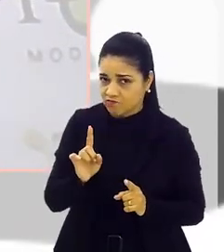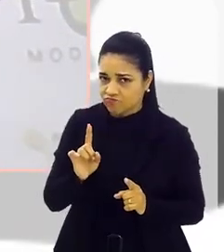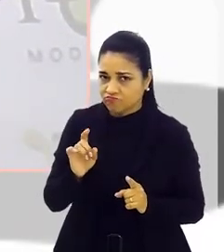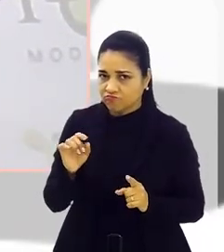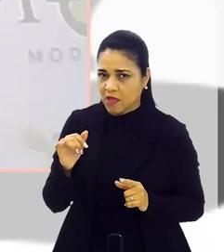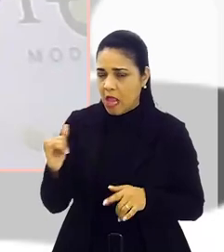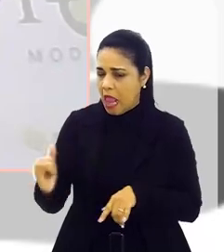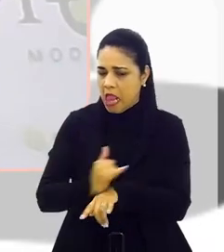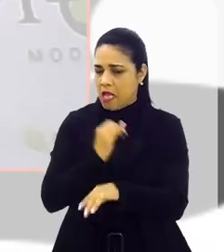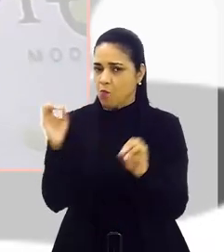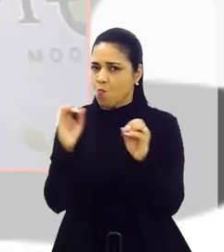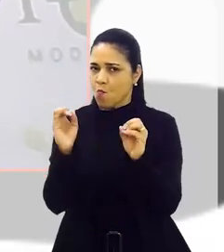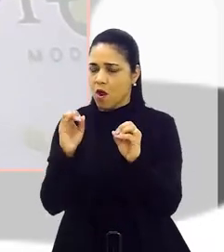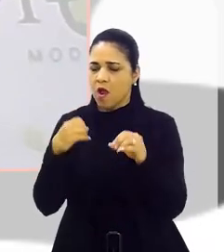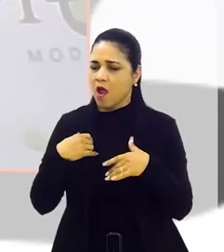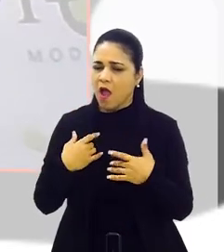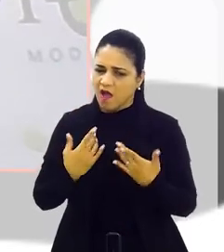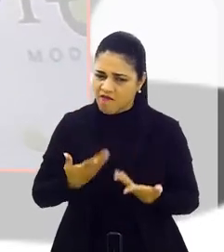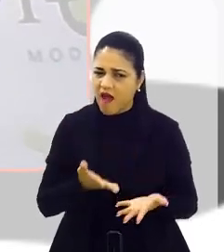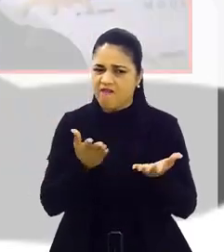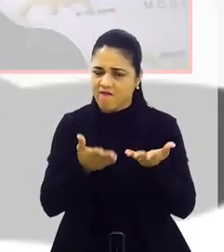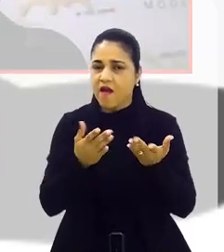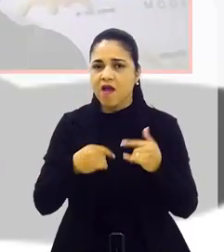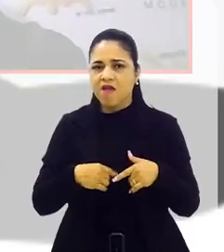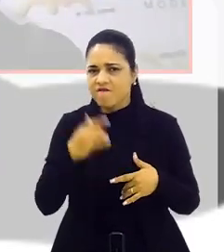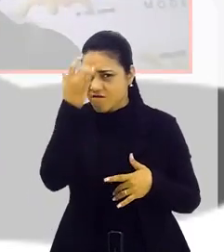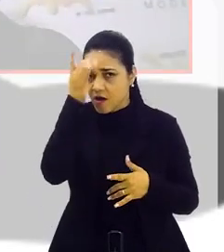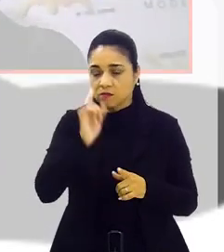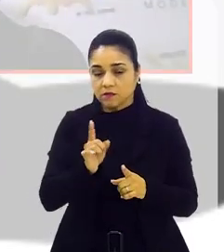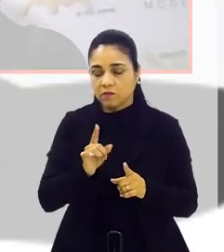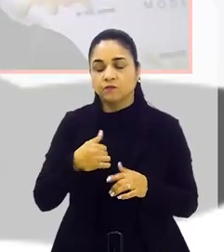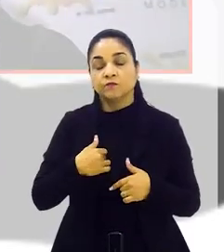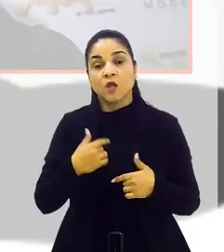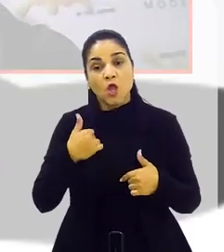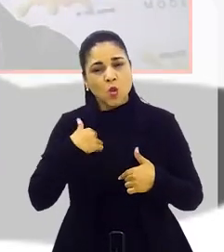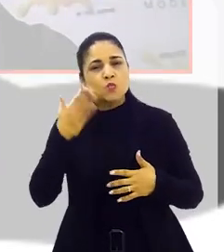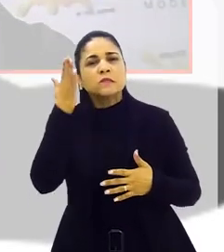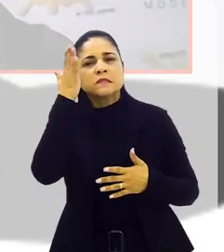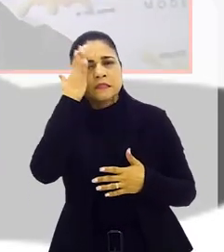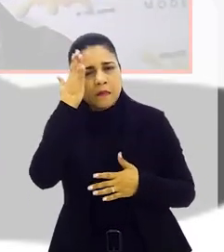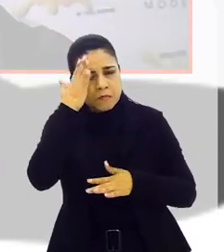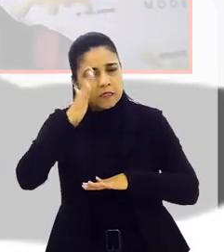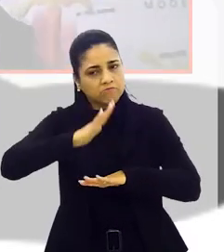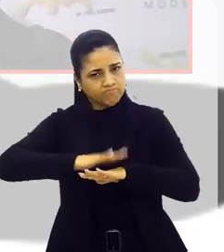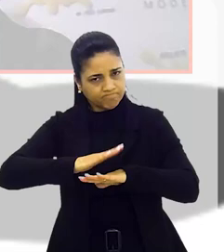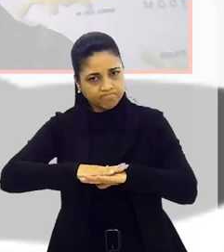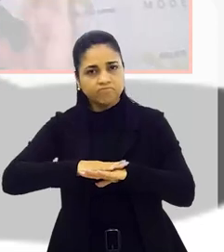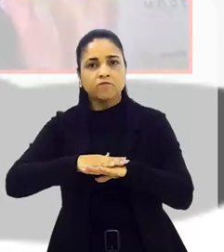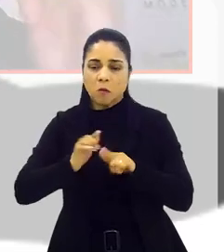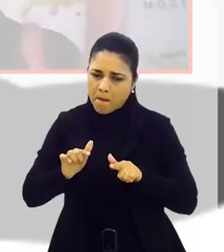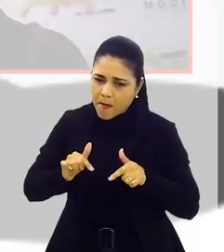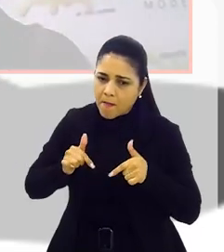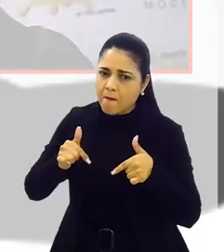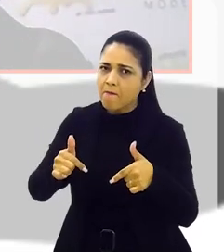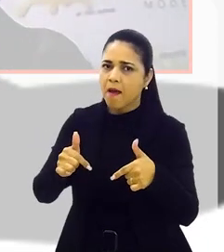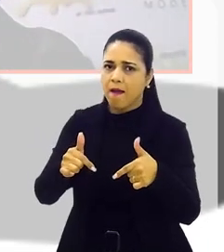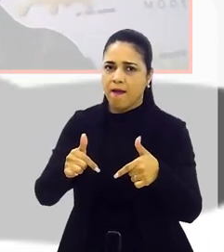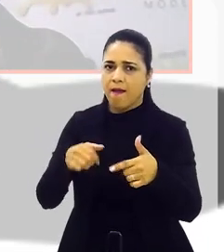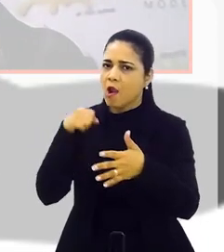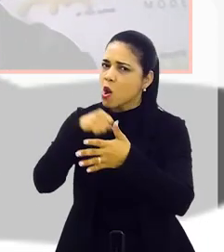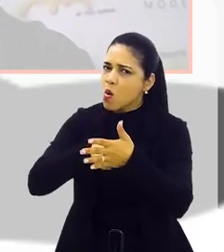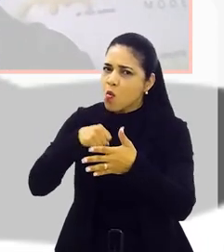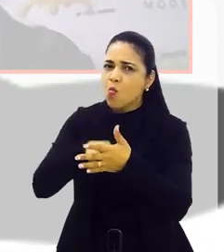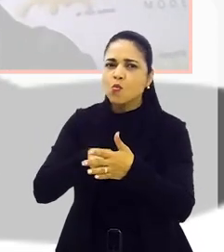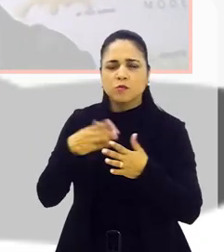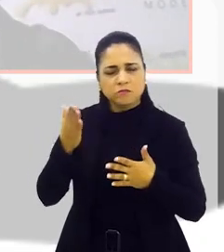fácil. Ninguém me enganou e falou assim: não, vai sim, é fácil, você vai conseguir. Eu sabia tudo que eu ia segurar pela Enfrentar,